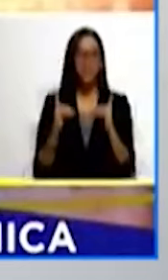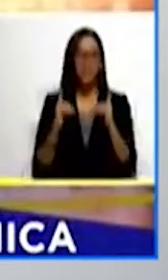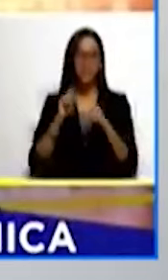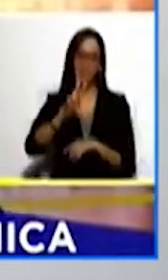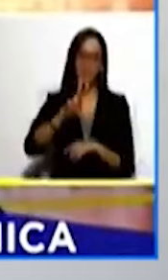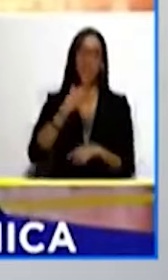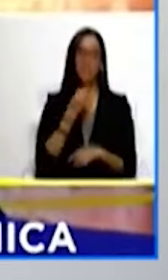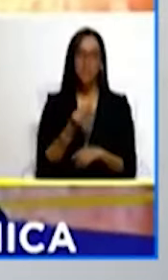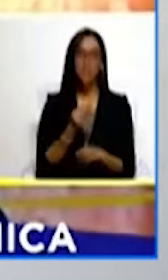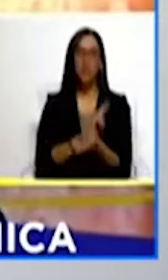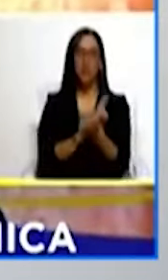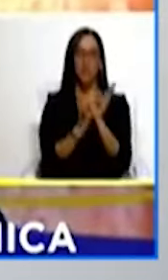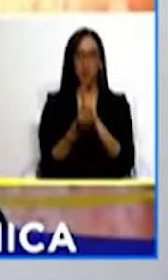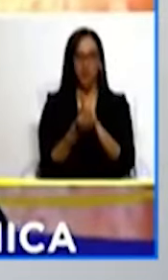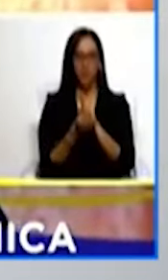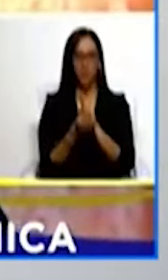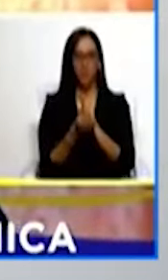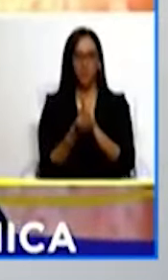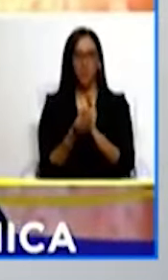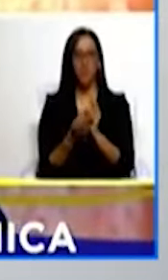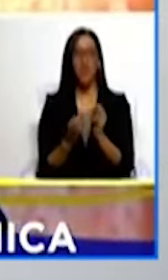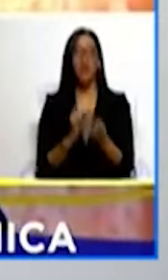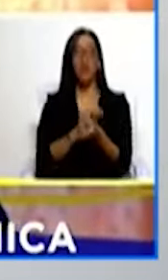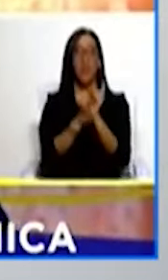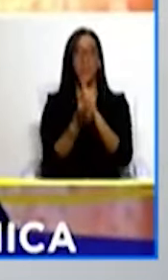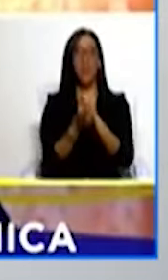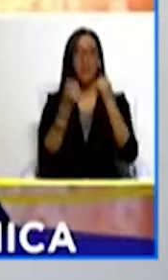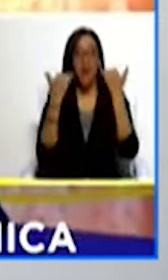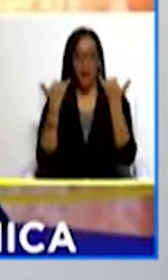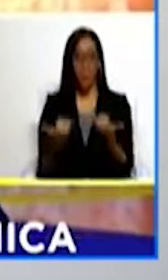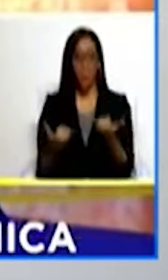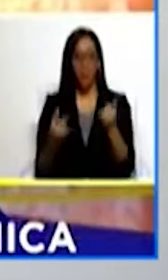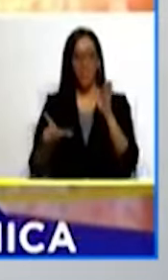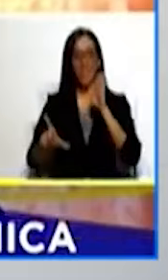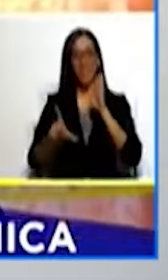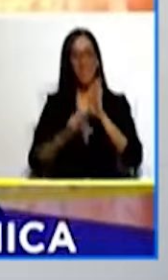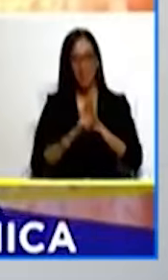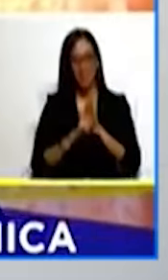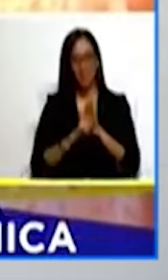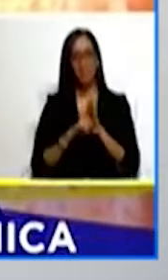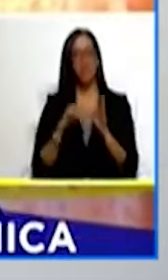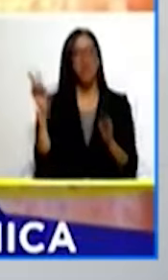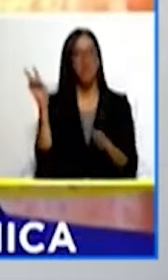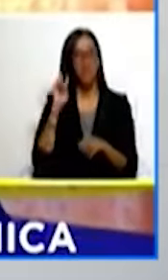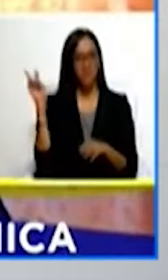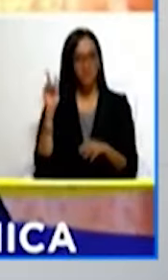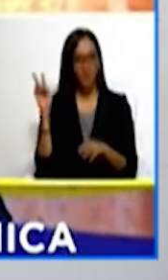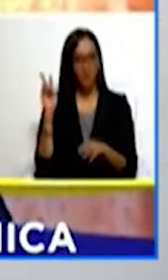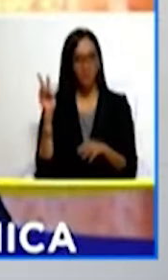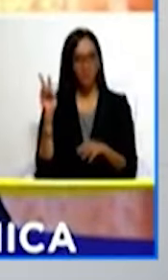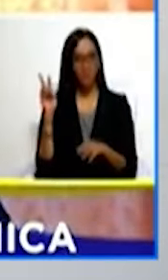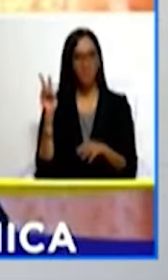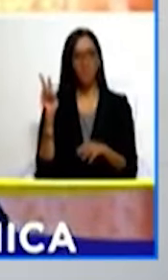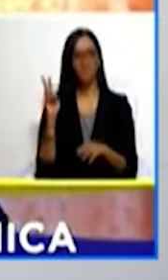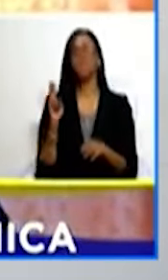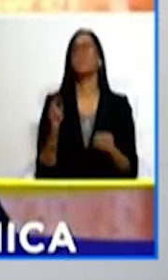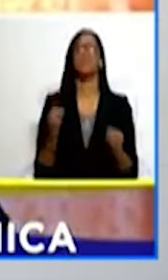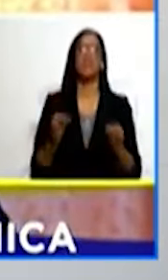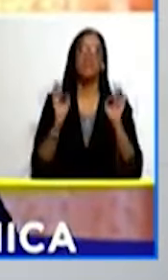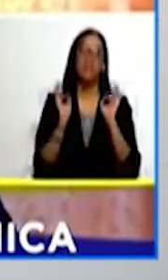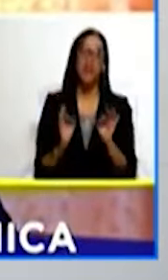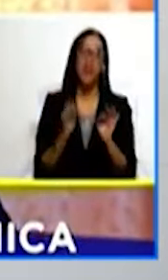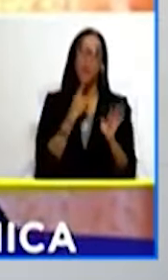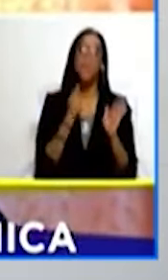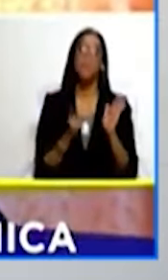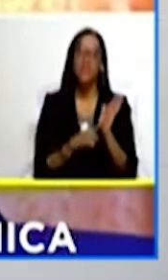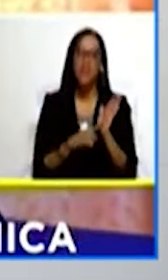de análises e perícias técnicas e uma controvérsia que havia décadas no Brasil, e a decisão da Suprema Corte favoreceu aí o